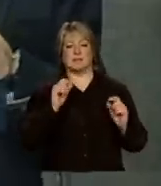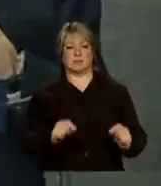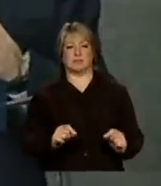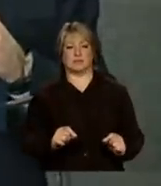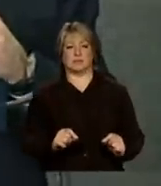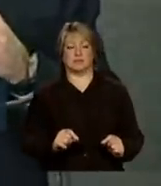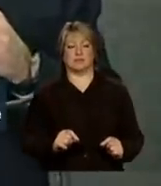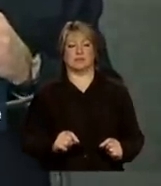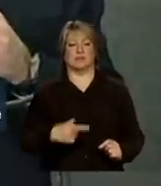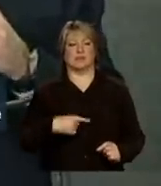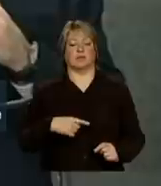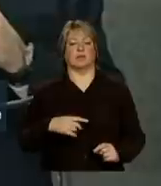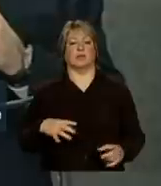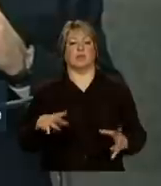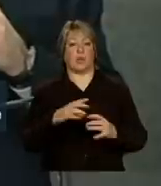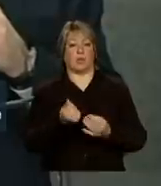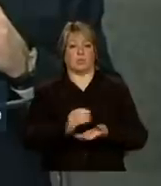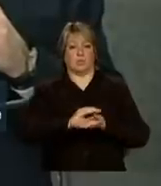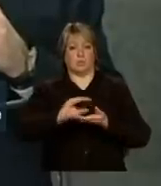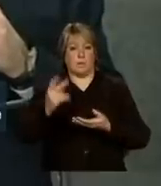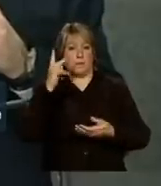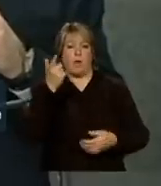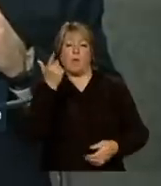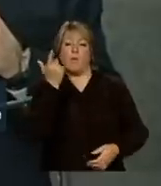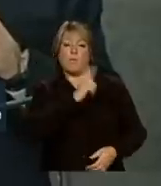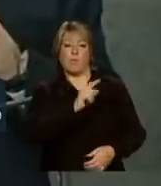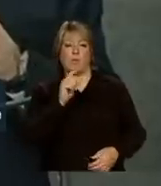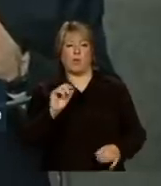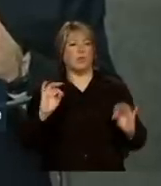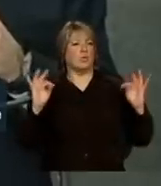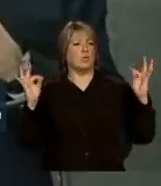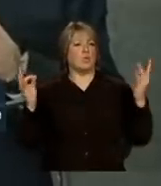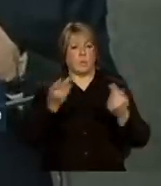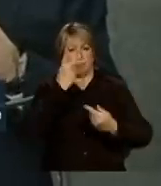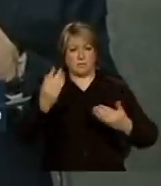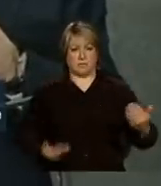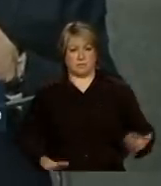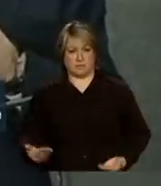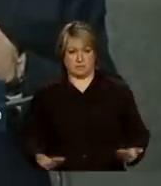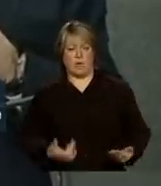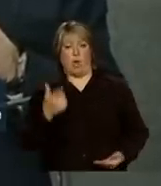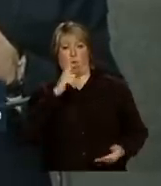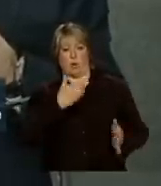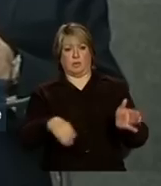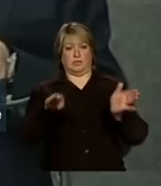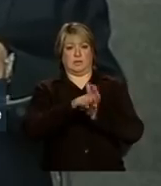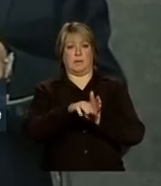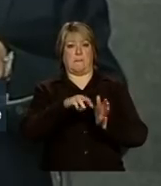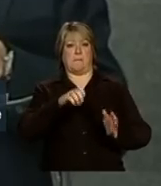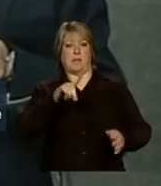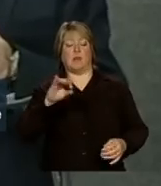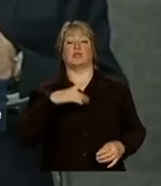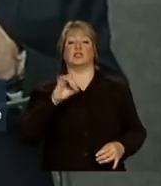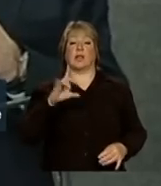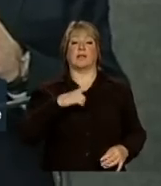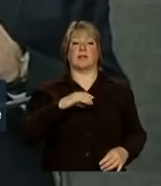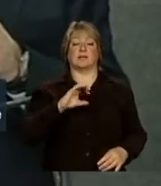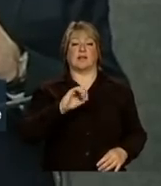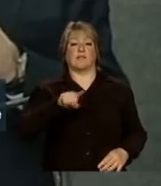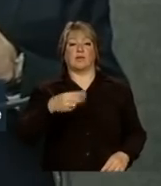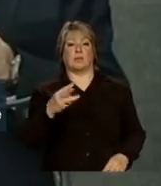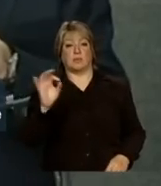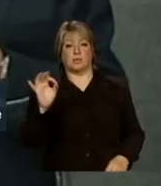investimos e não para atingir todos os operários atingi o grau médio Tá certo só tem 0,33% de